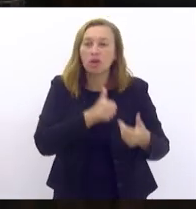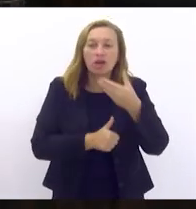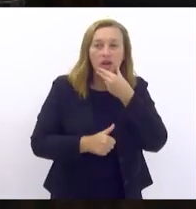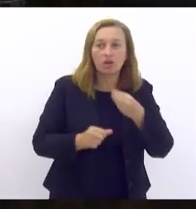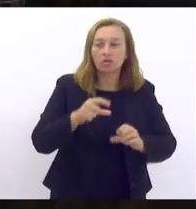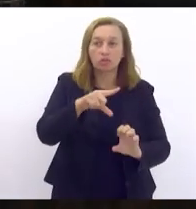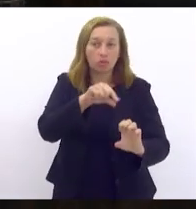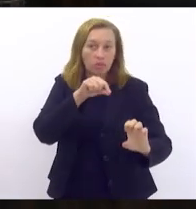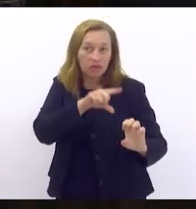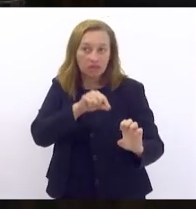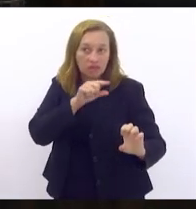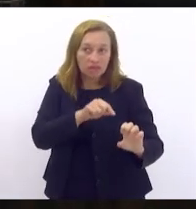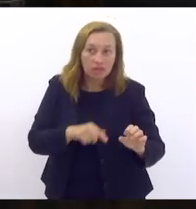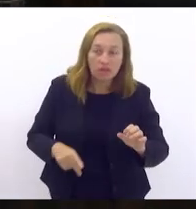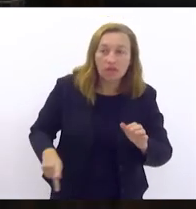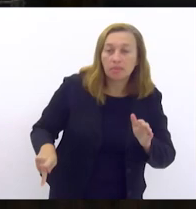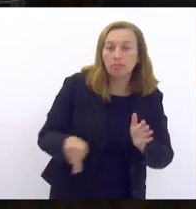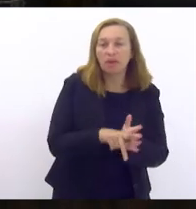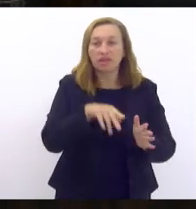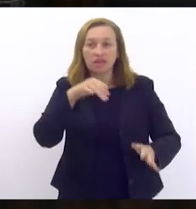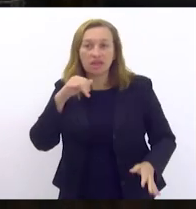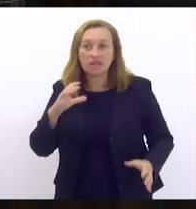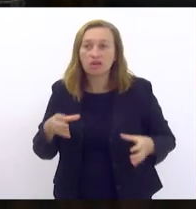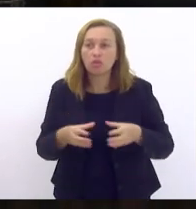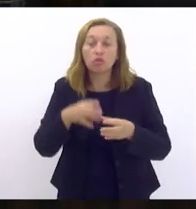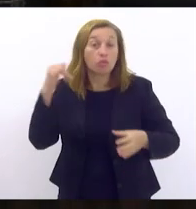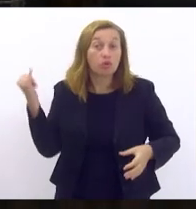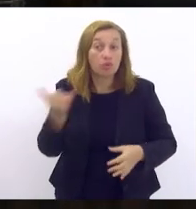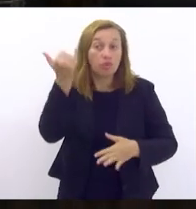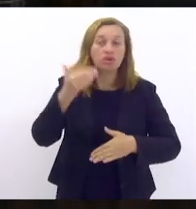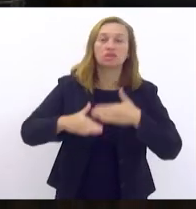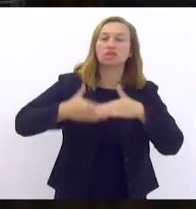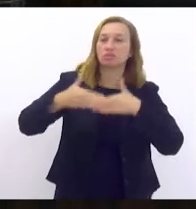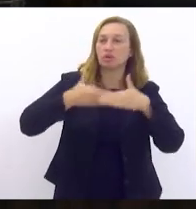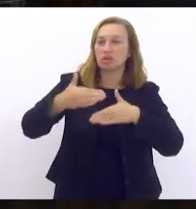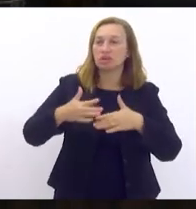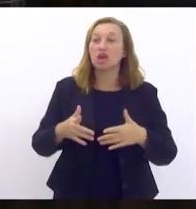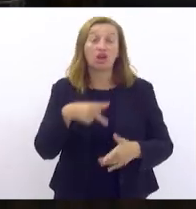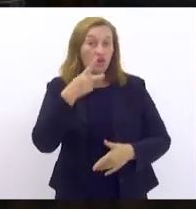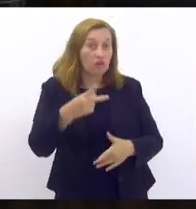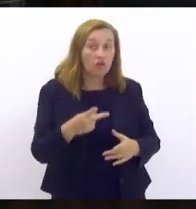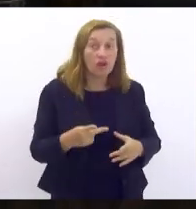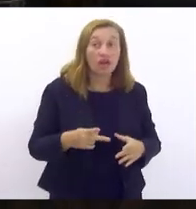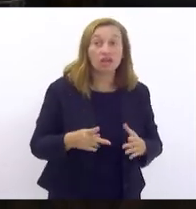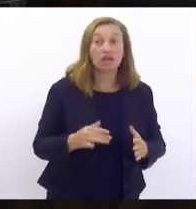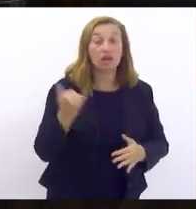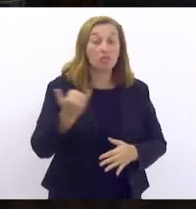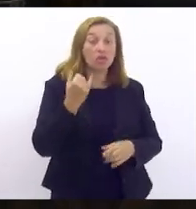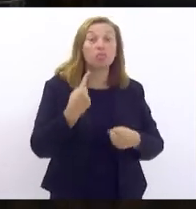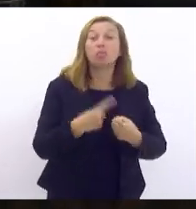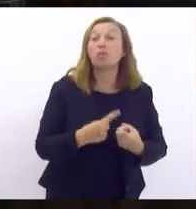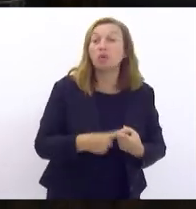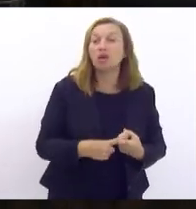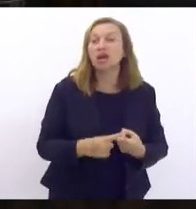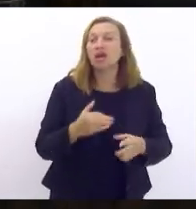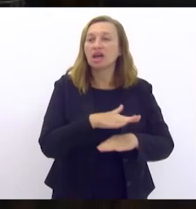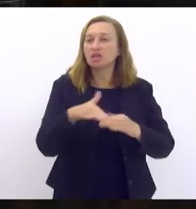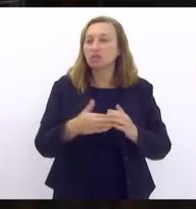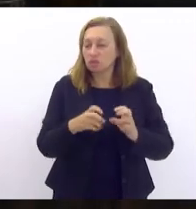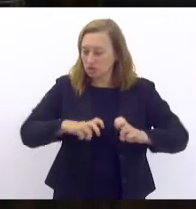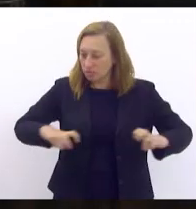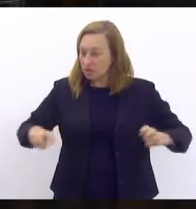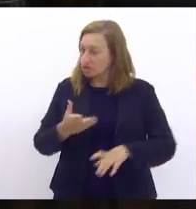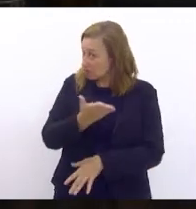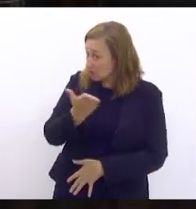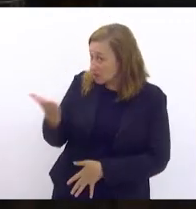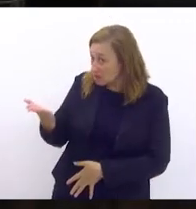empreendedores e parte importantíssima desse processo eu digo parte importantíssima a todos aqui da mesa e